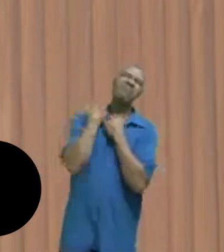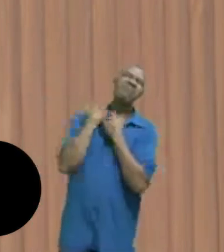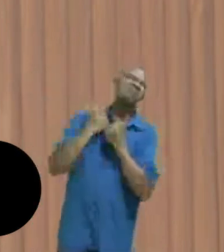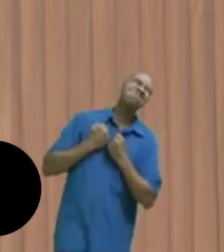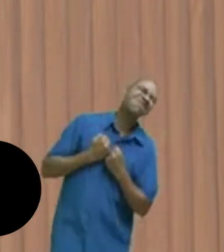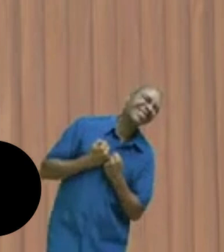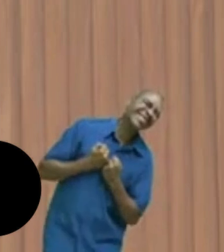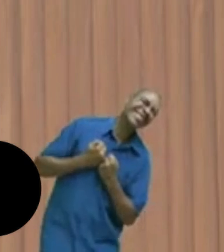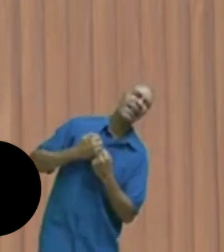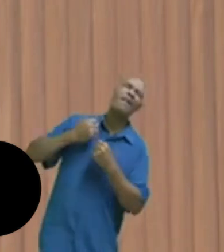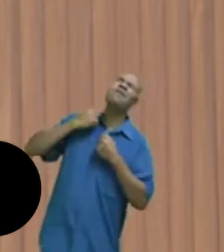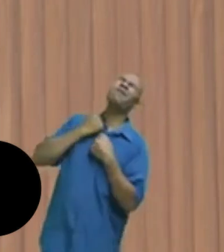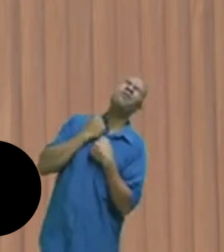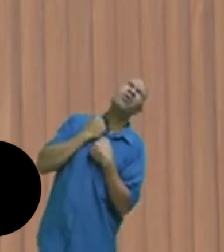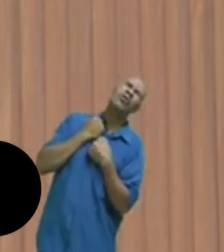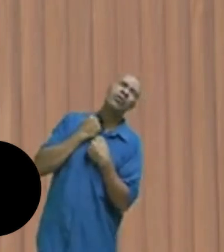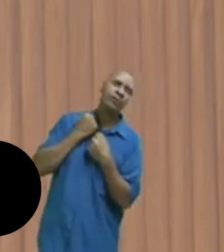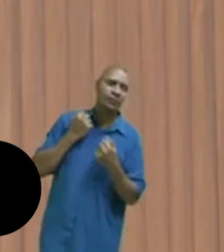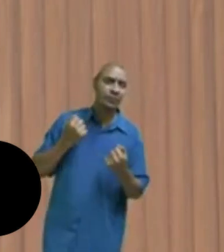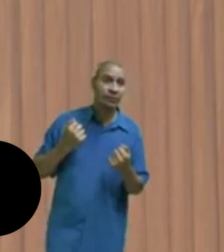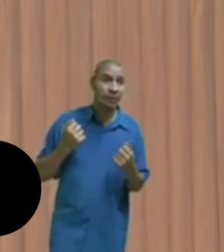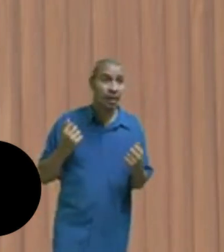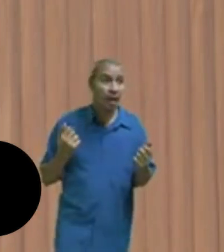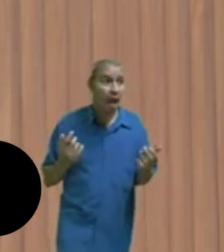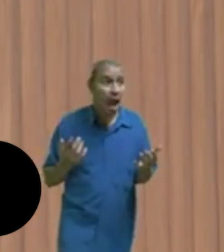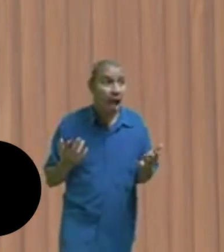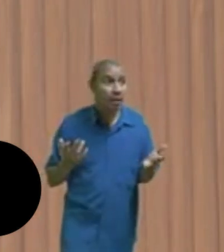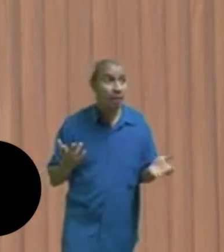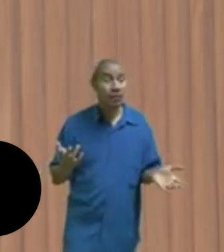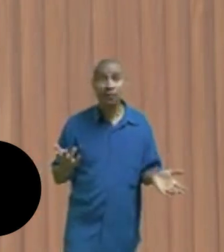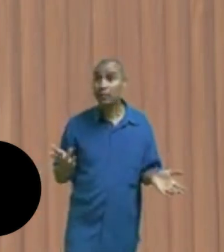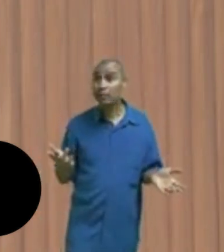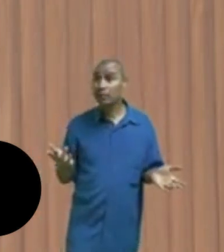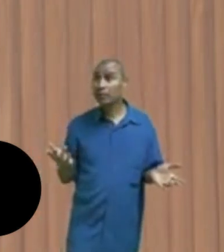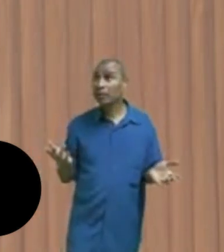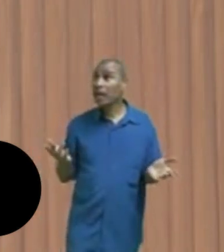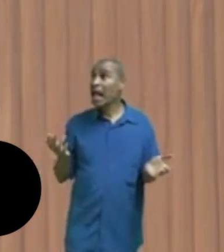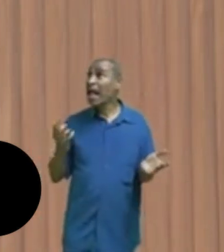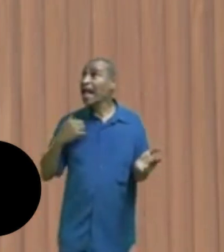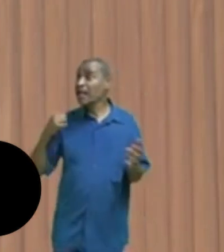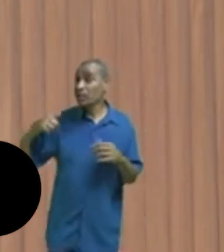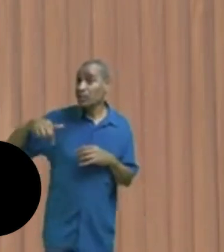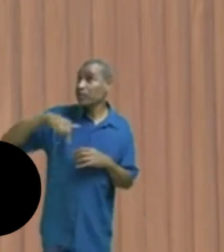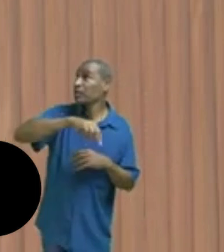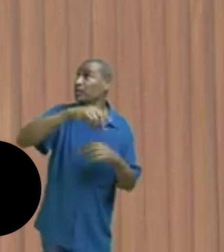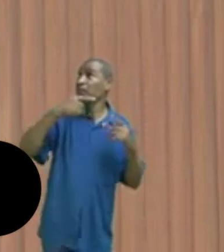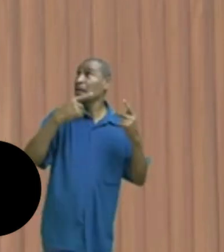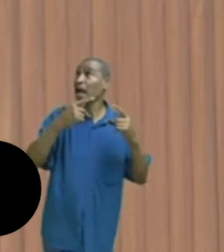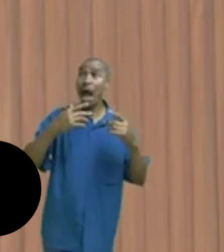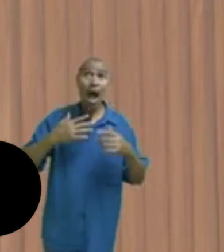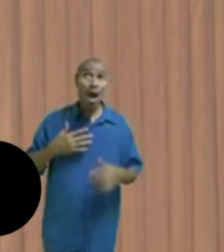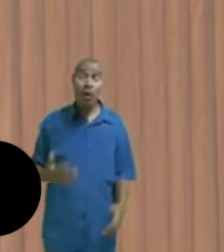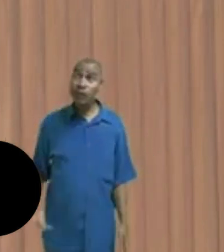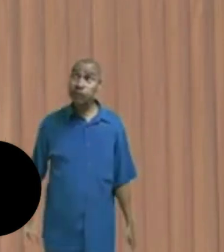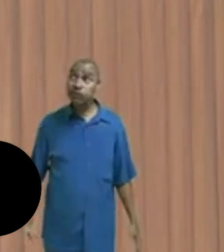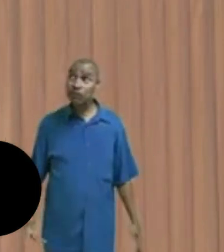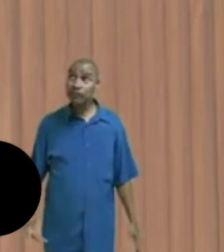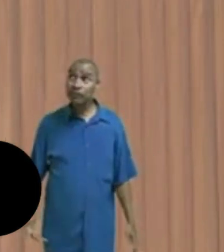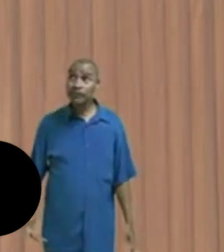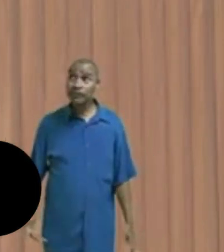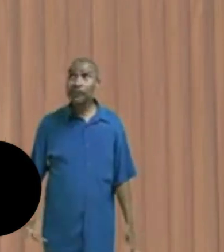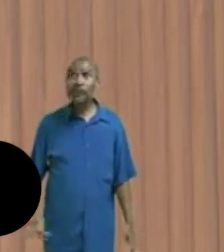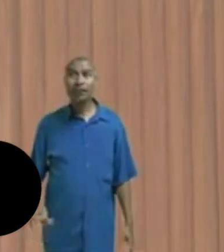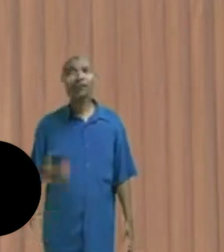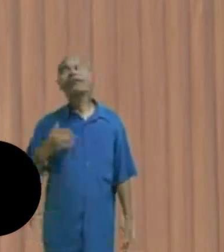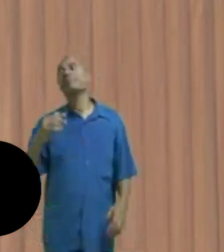Senhor me enganou. Esse ministério aqui é uma furada. Mas, mesmo quando ele fazia